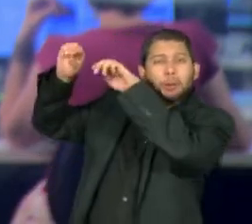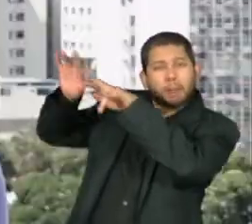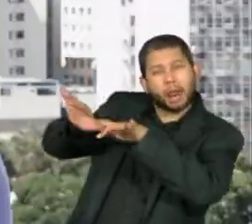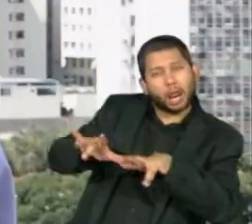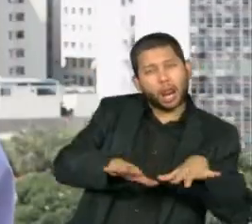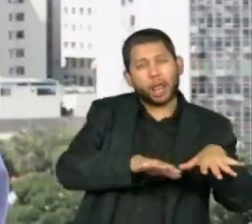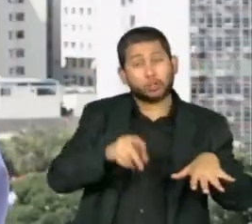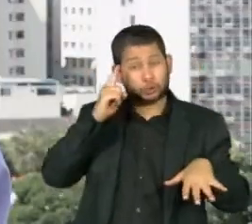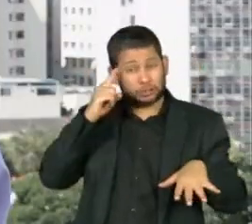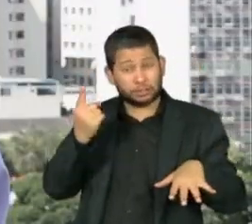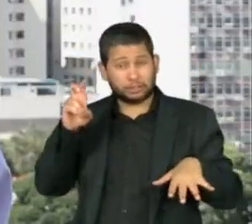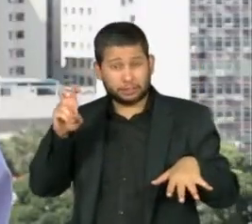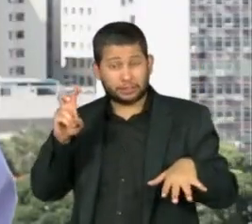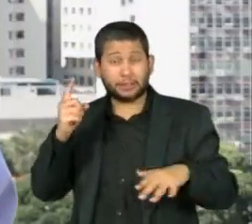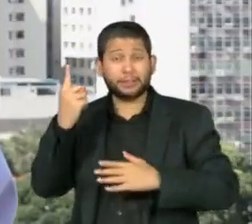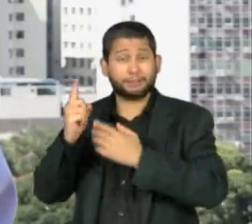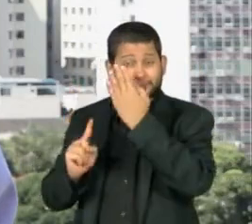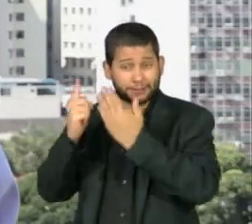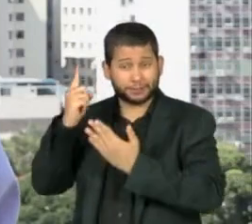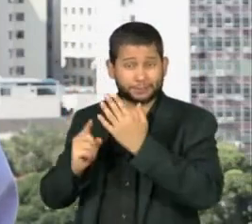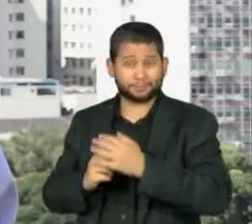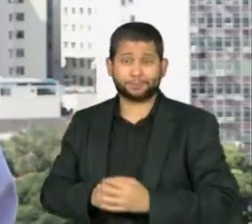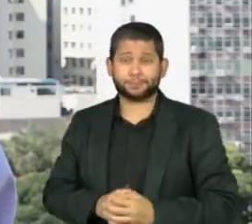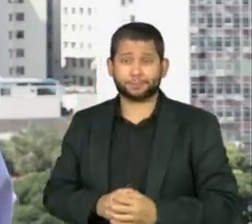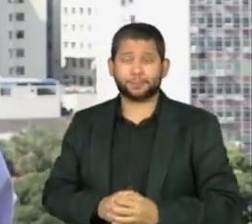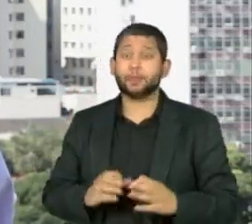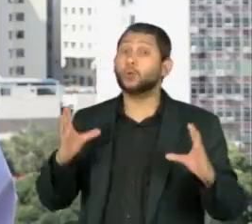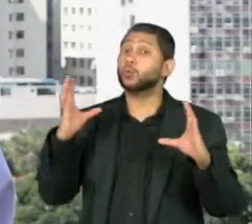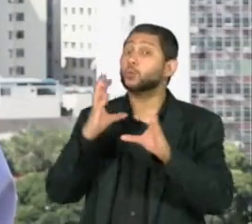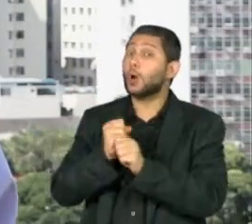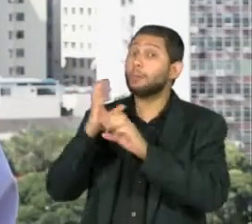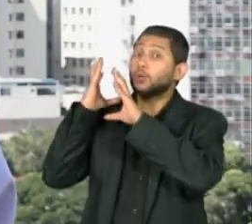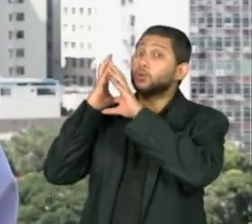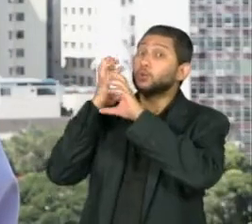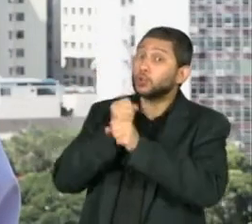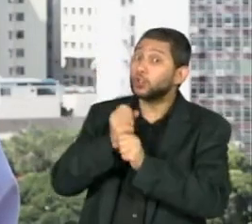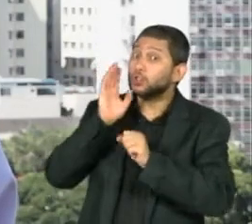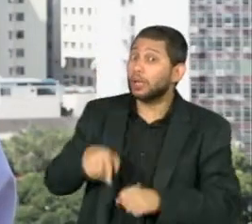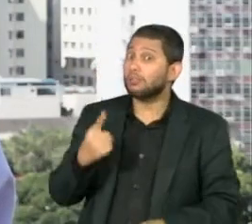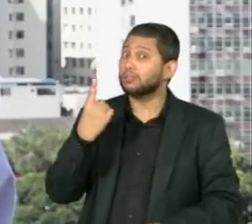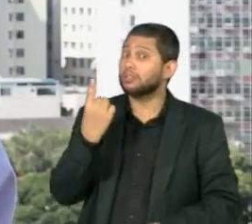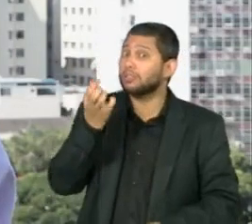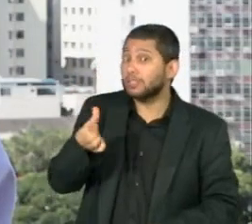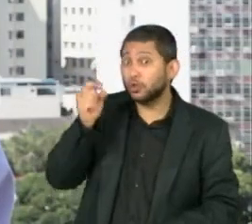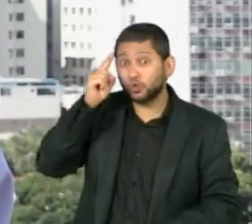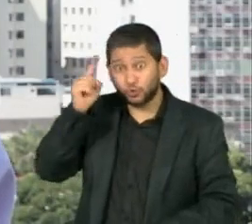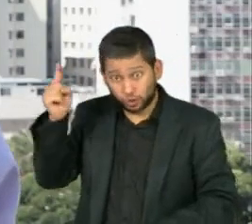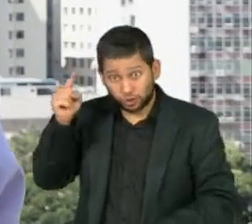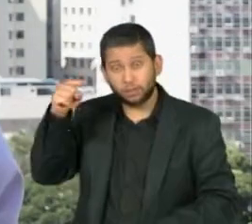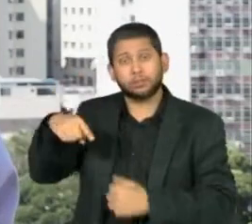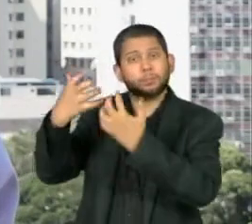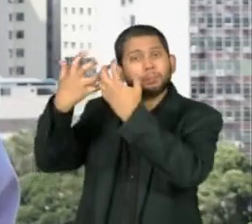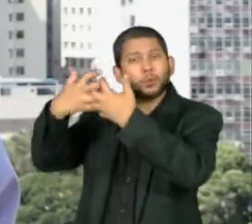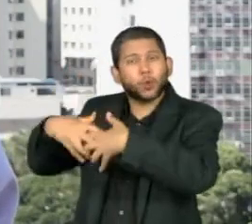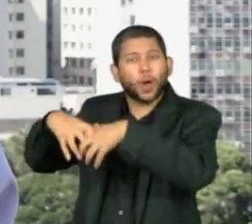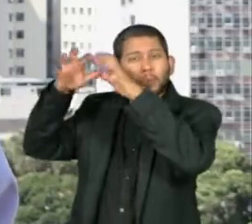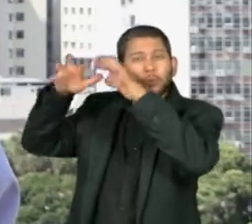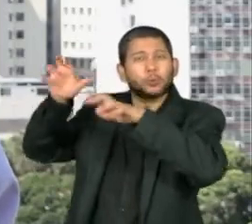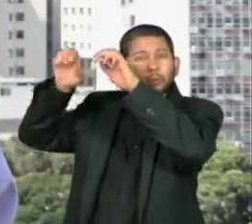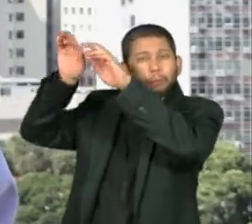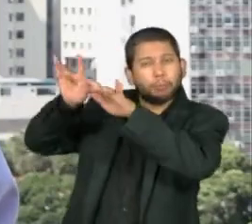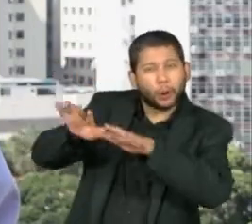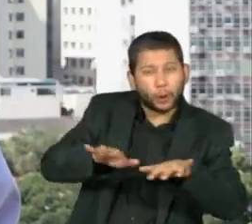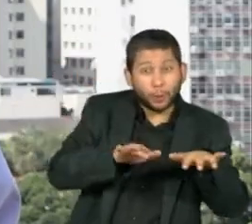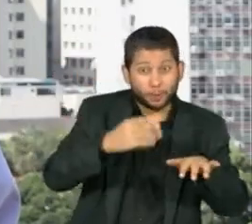fevereiro. Após 16 dias da tragédia que vitimou 232 pessoas em Petrópolis, os bombeiros mantêm